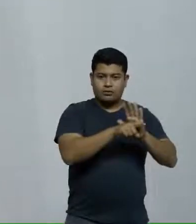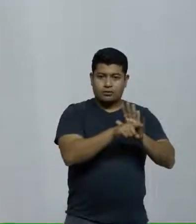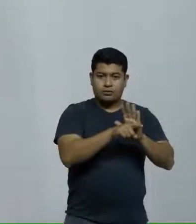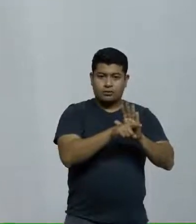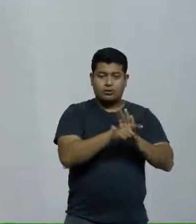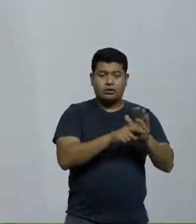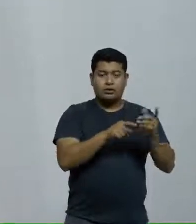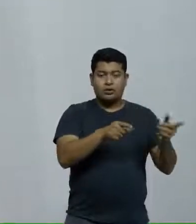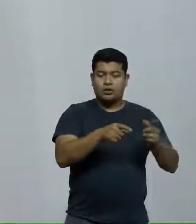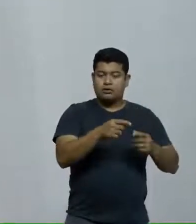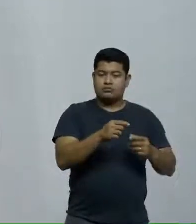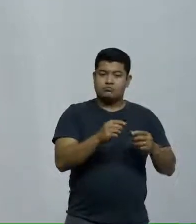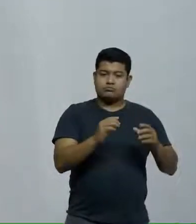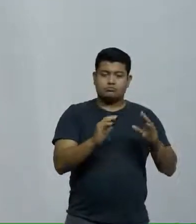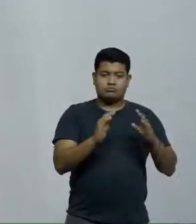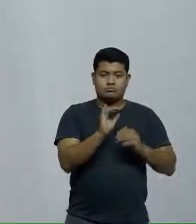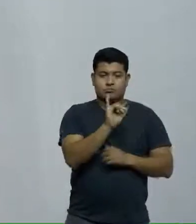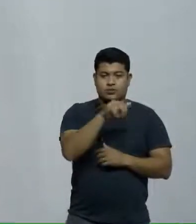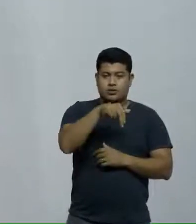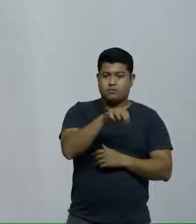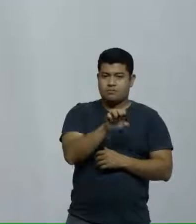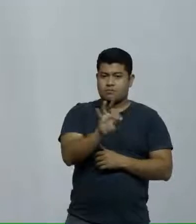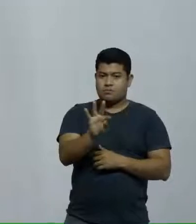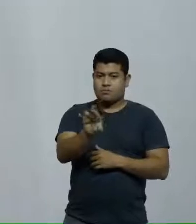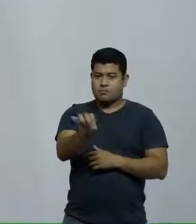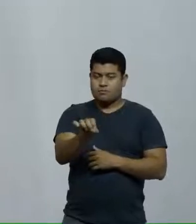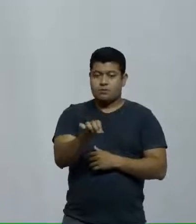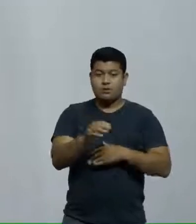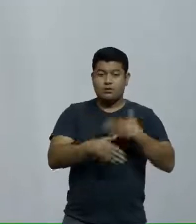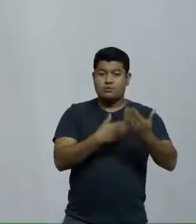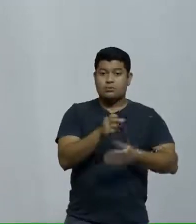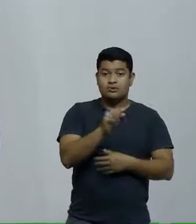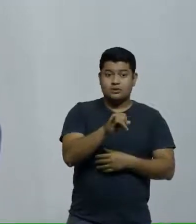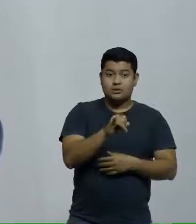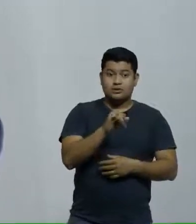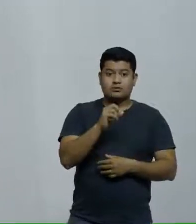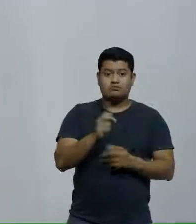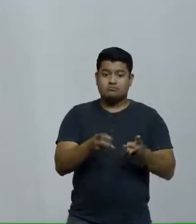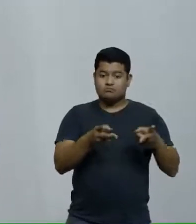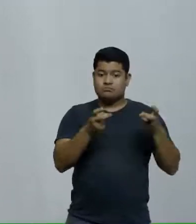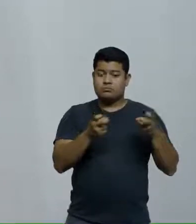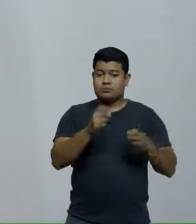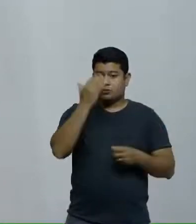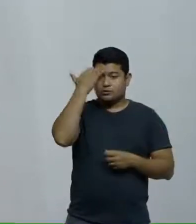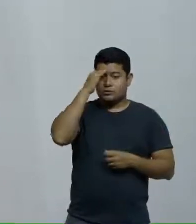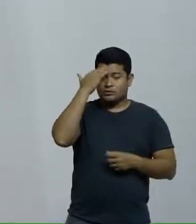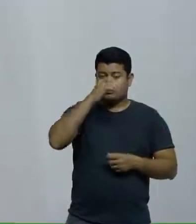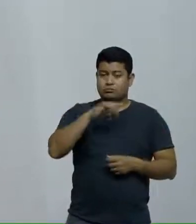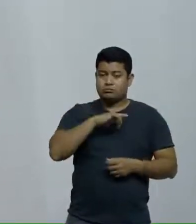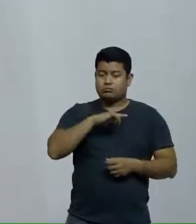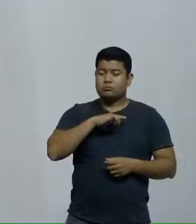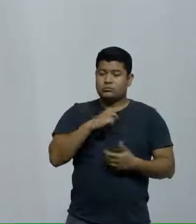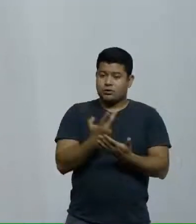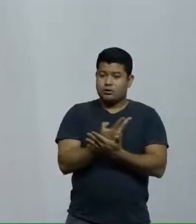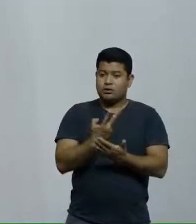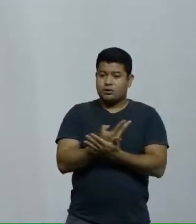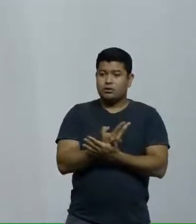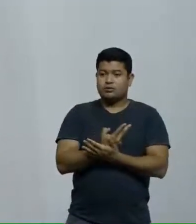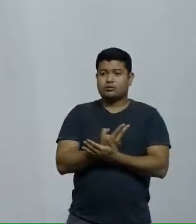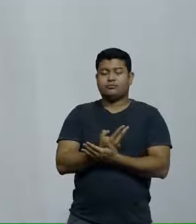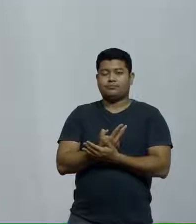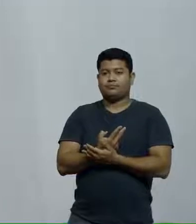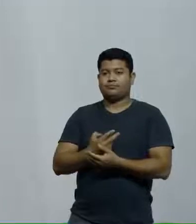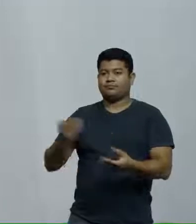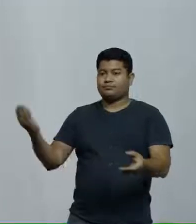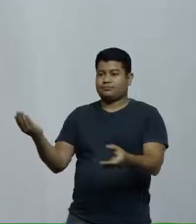constatado a irregularidade ali, é feito, né, uma autuação, aquela empresa vai responder por um processo administrativo, com